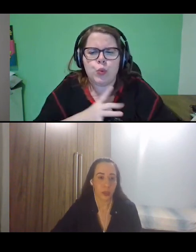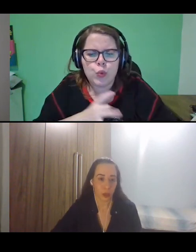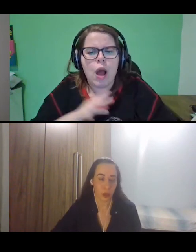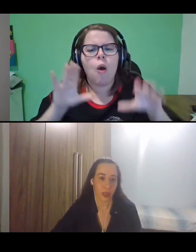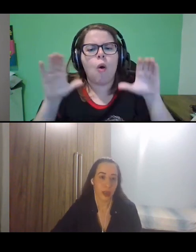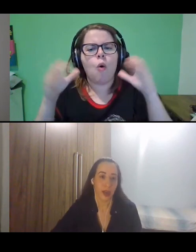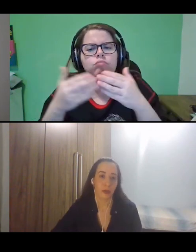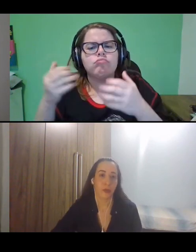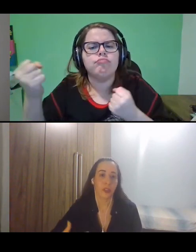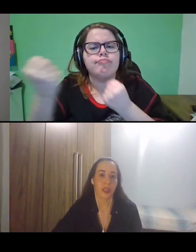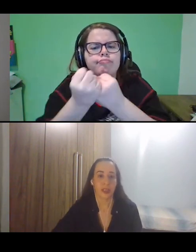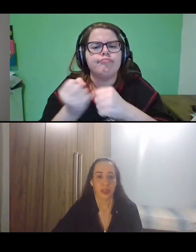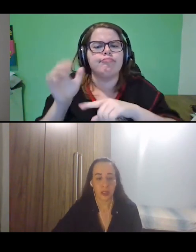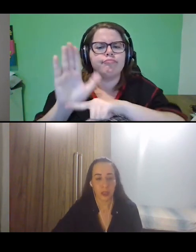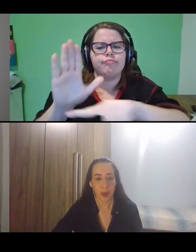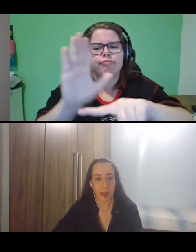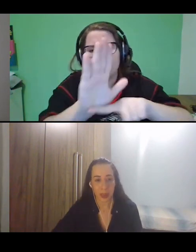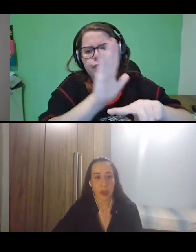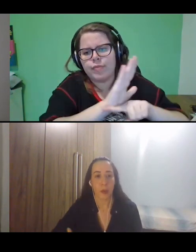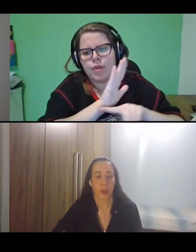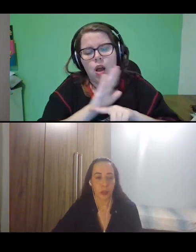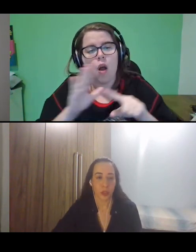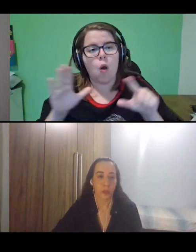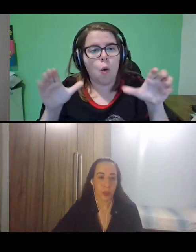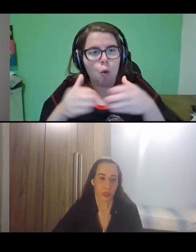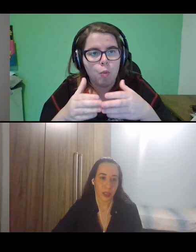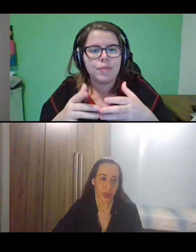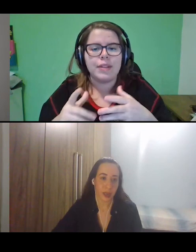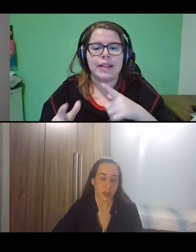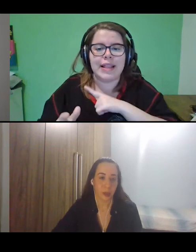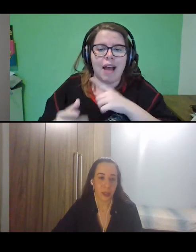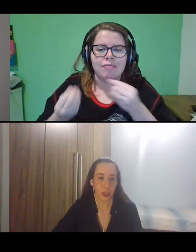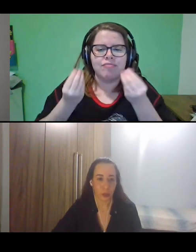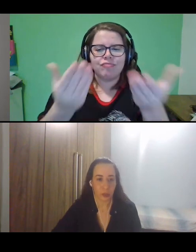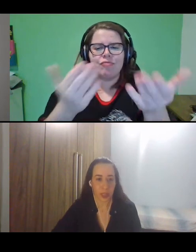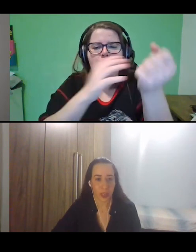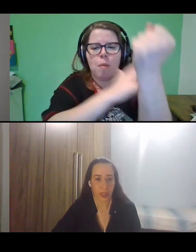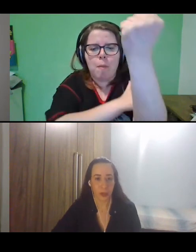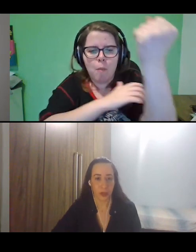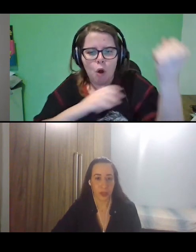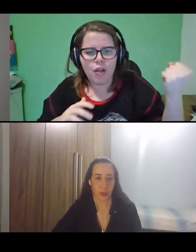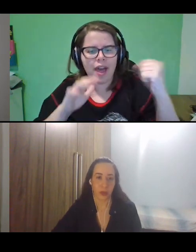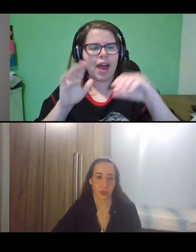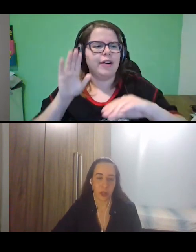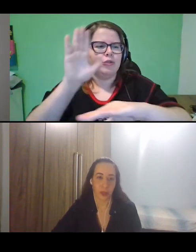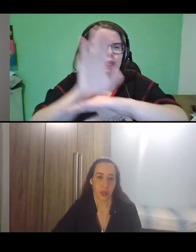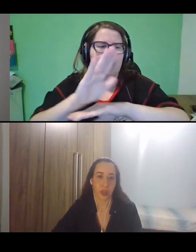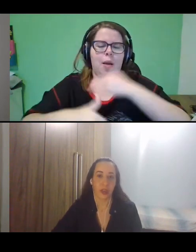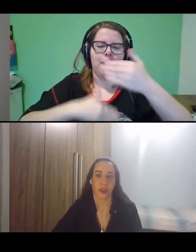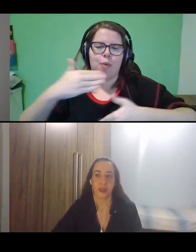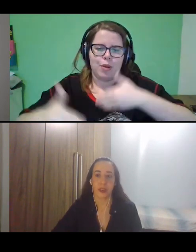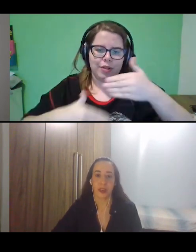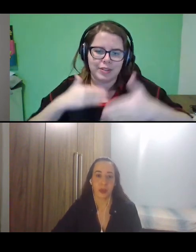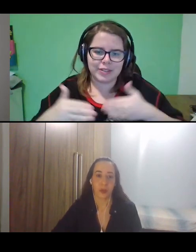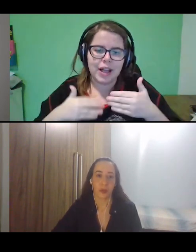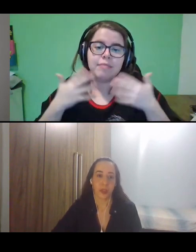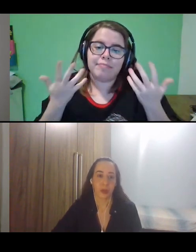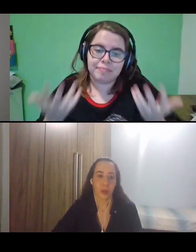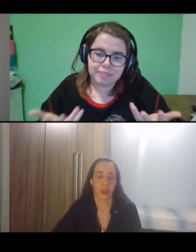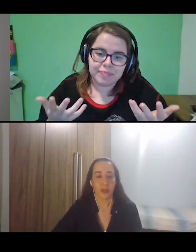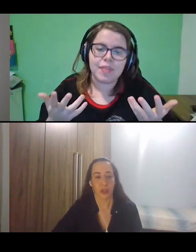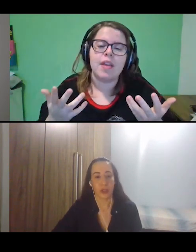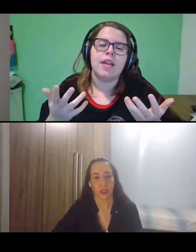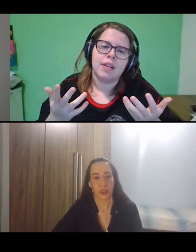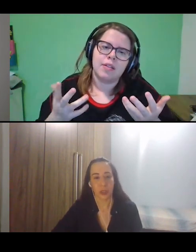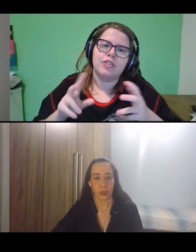comunidade está ali para te ajudar. As comunidades, elas estão ali para te empoderar e para te ajudar em todo esse processo. Então, isso é